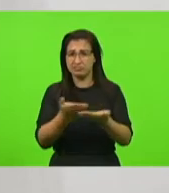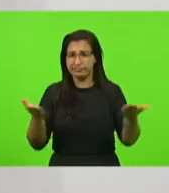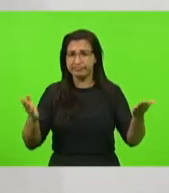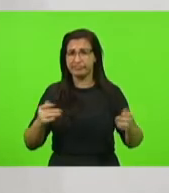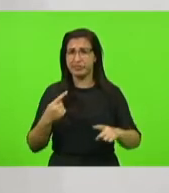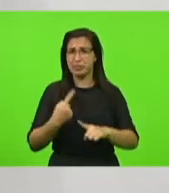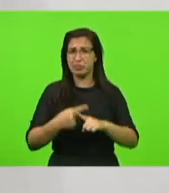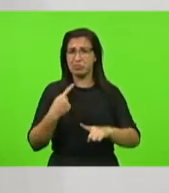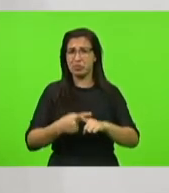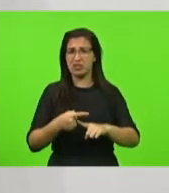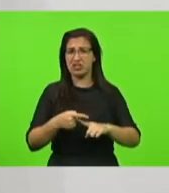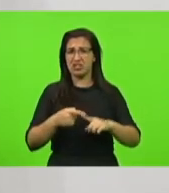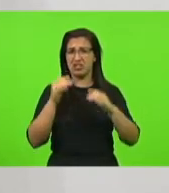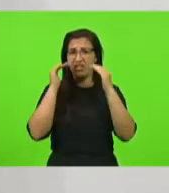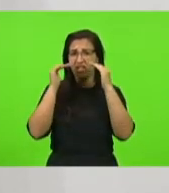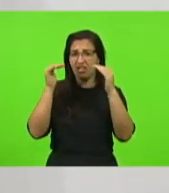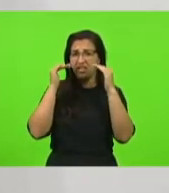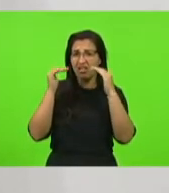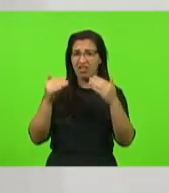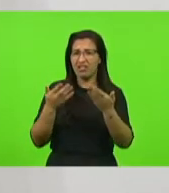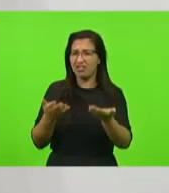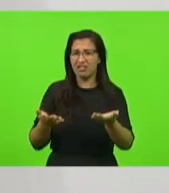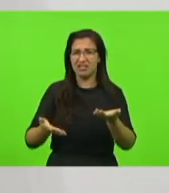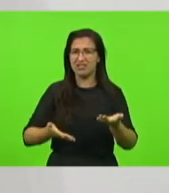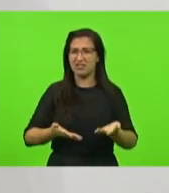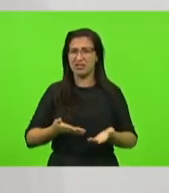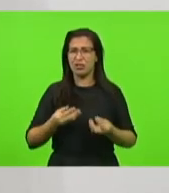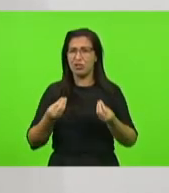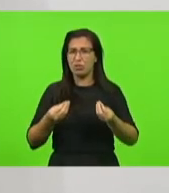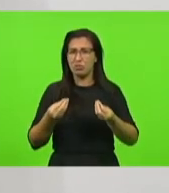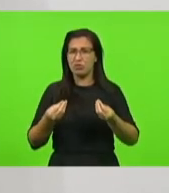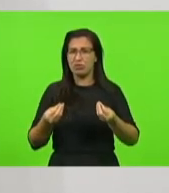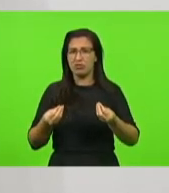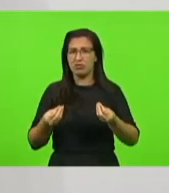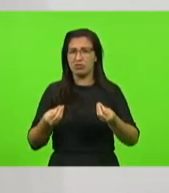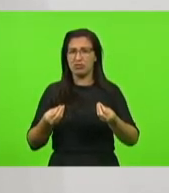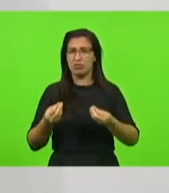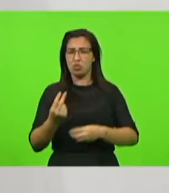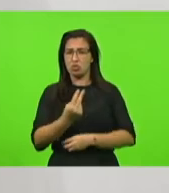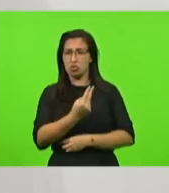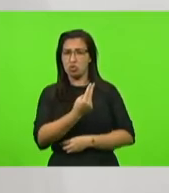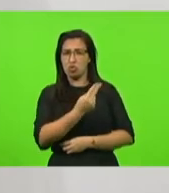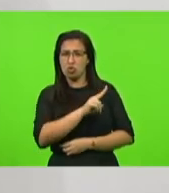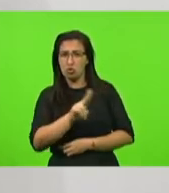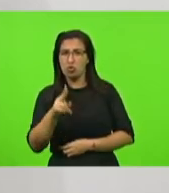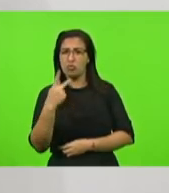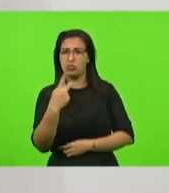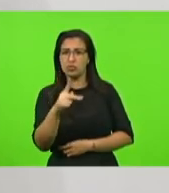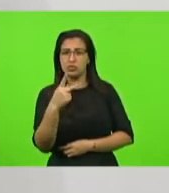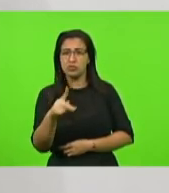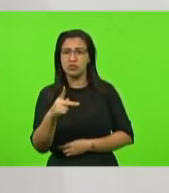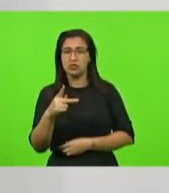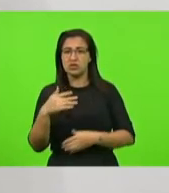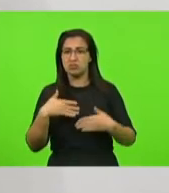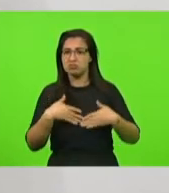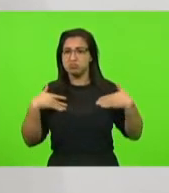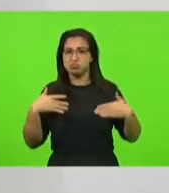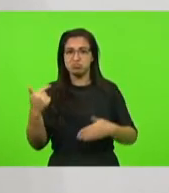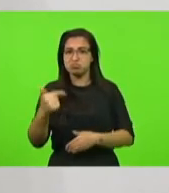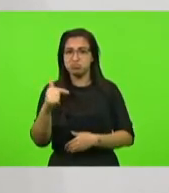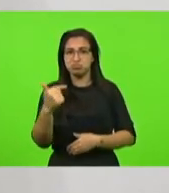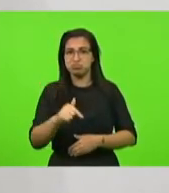estarem servindo a esse papel, de estarem empenhando o seu nome a esse ato desonroso, a